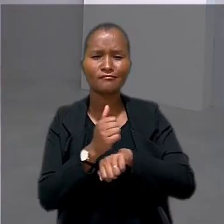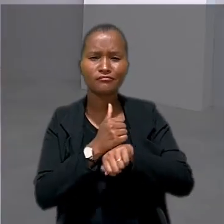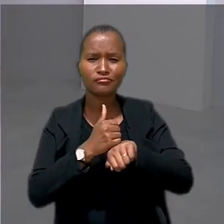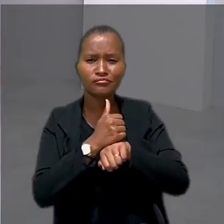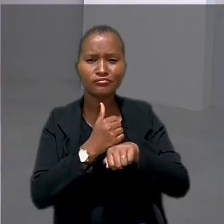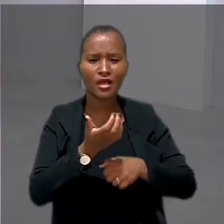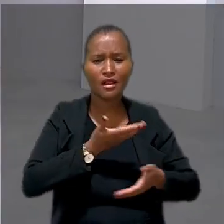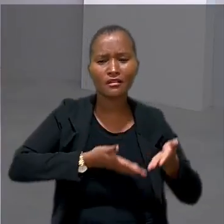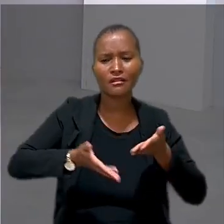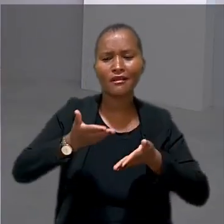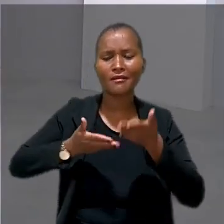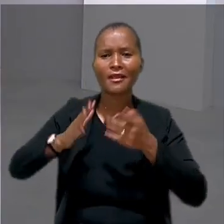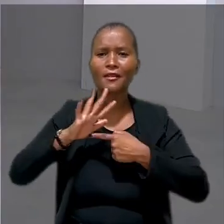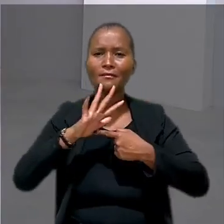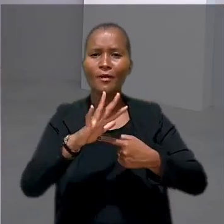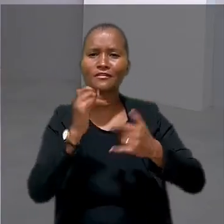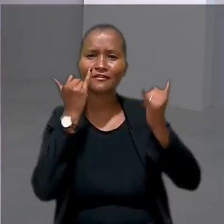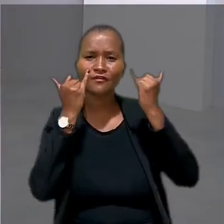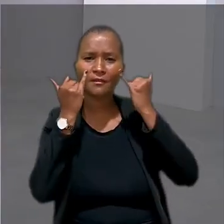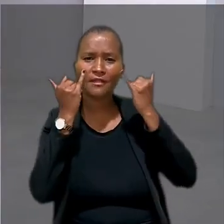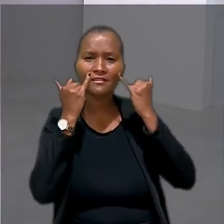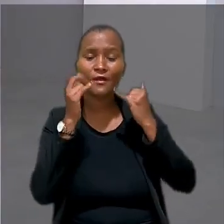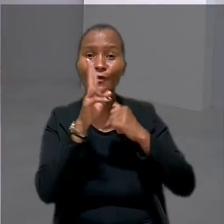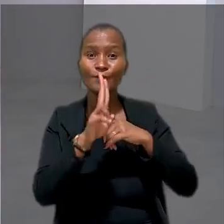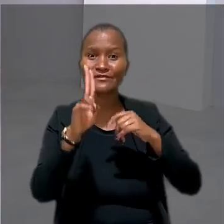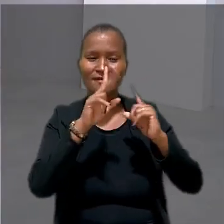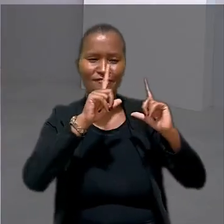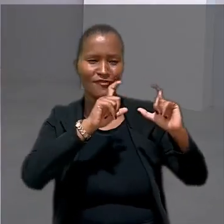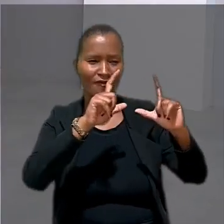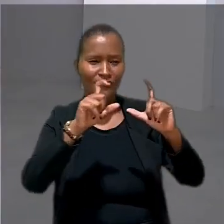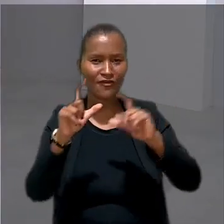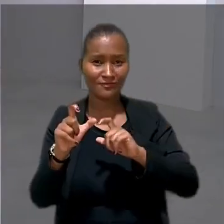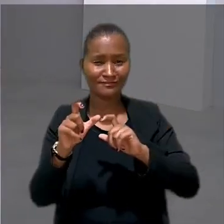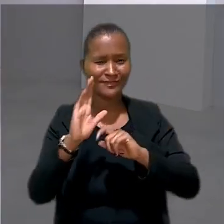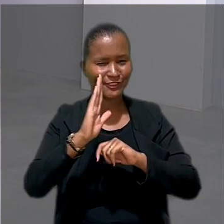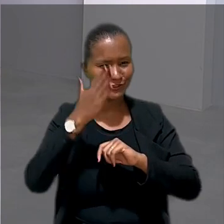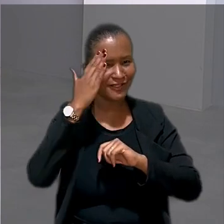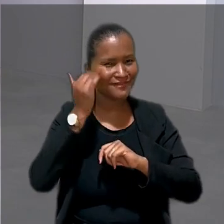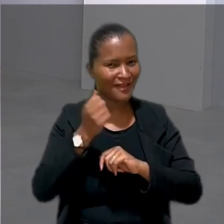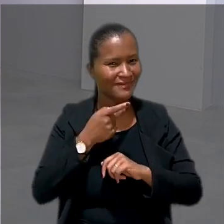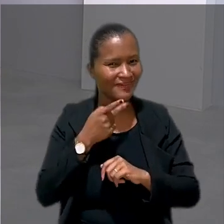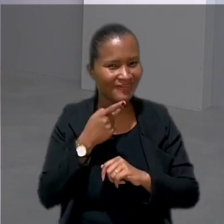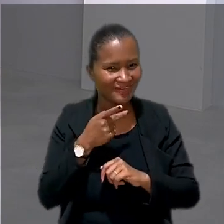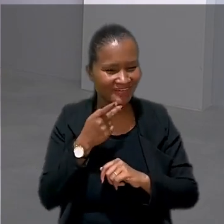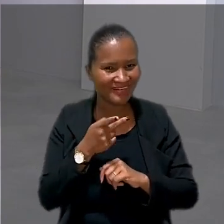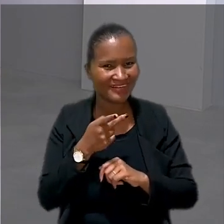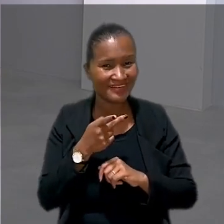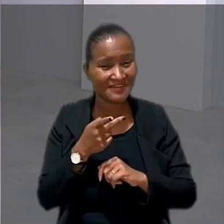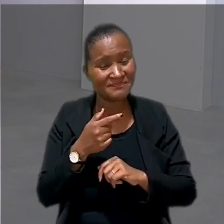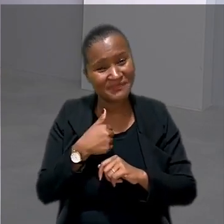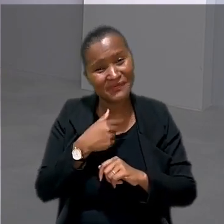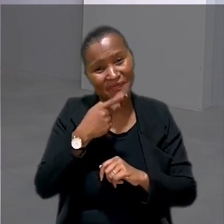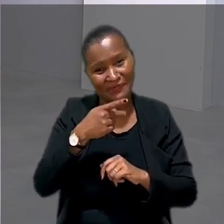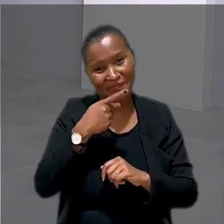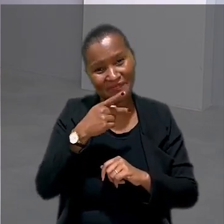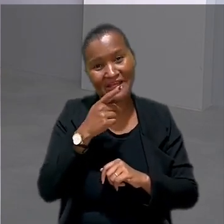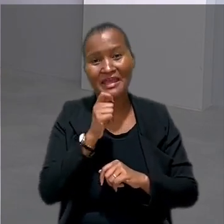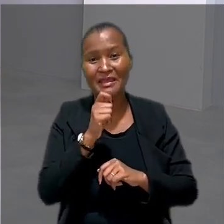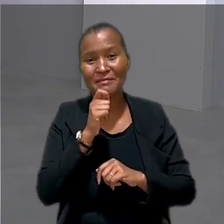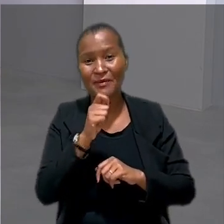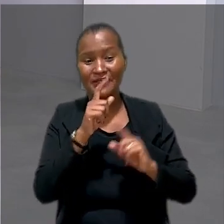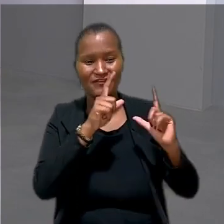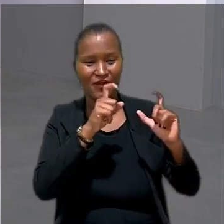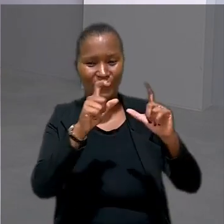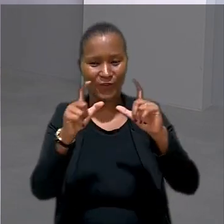Uma profissão dinâmica e que transmite informações por meio da fotografia. Já sabem de quem eu estou falando? Eu me refiro, claro,